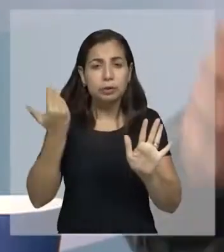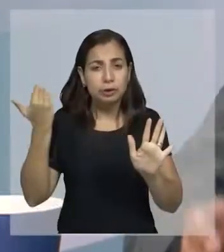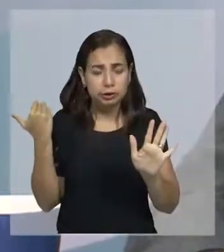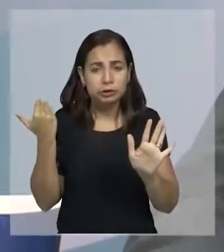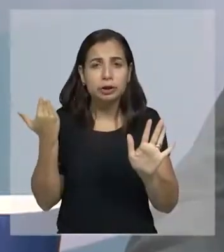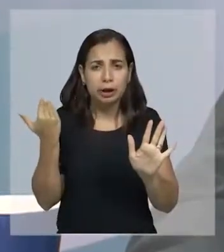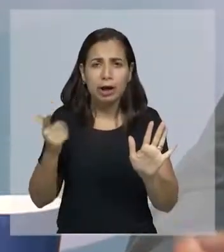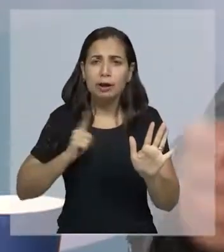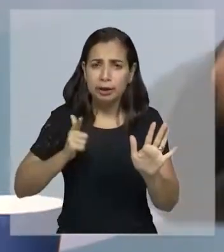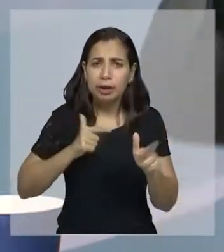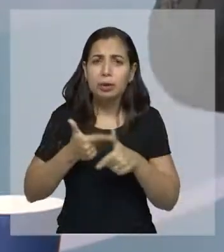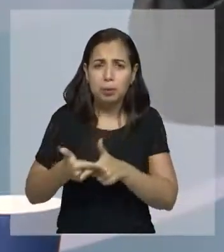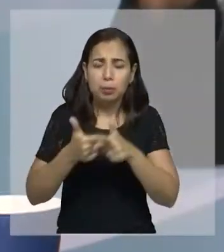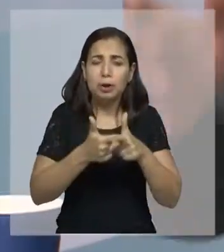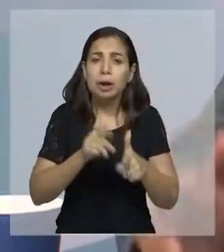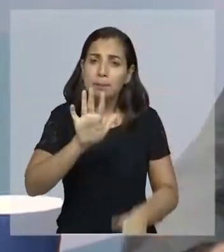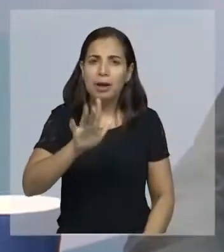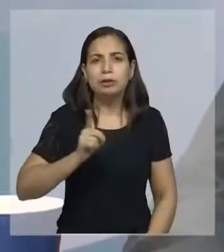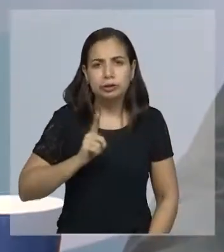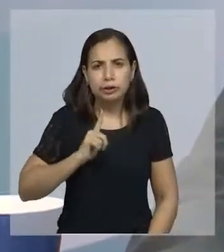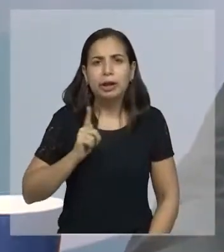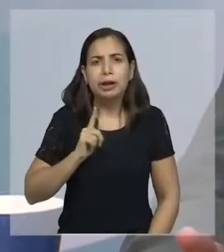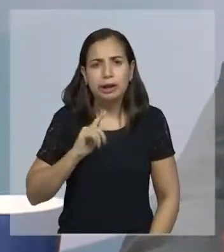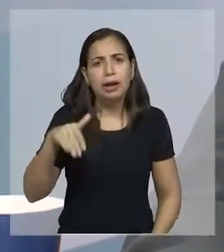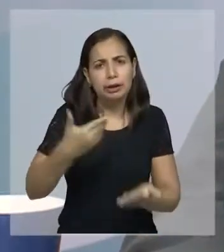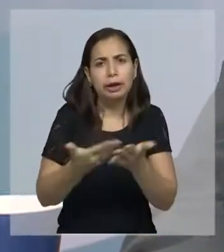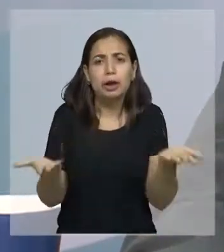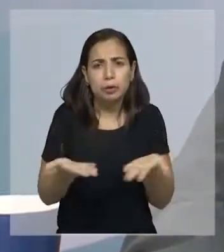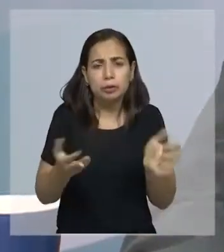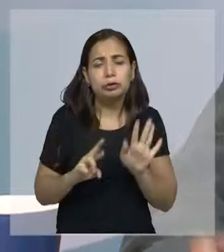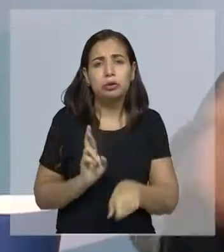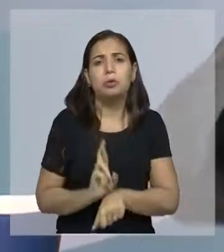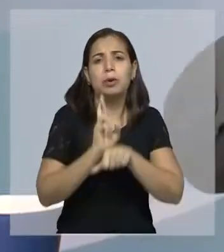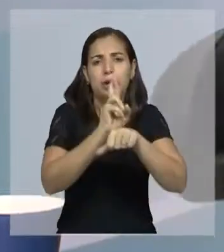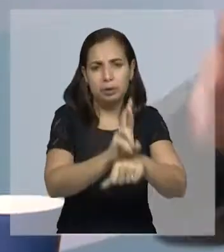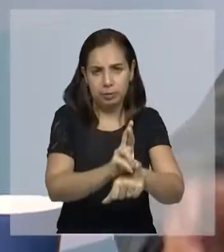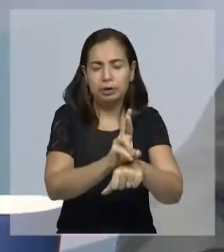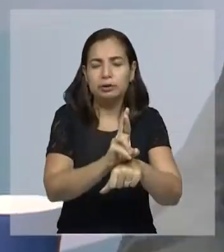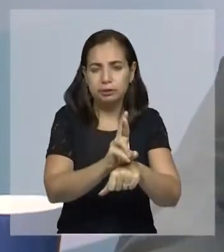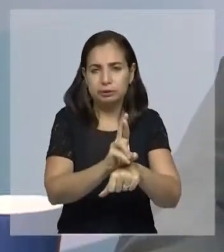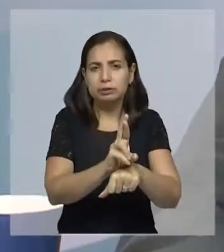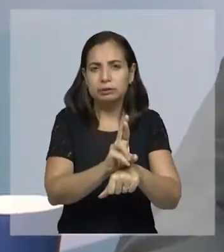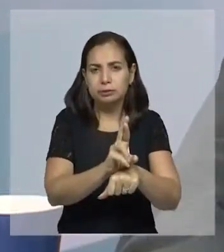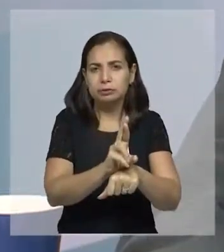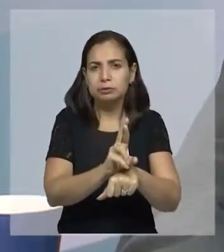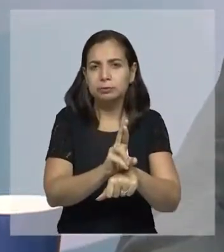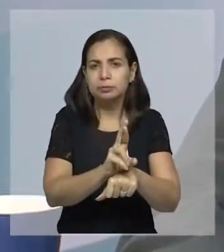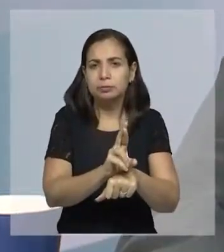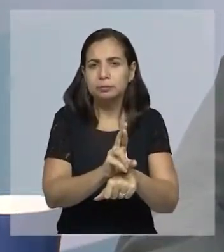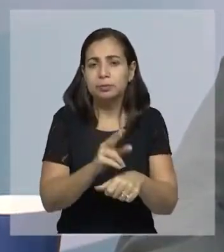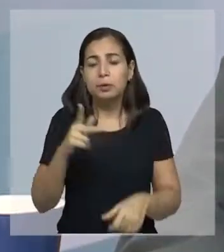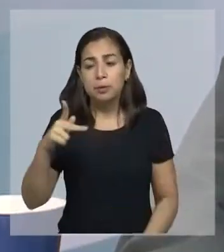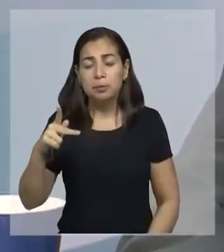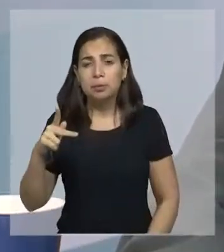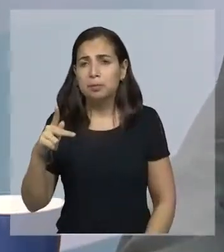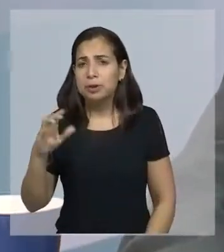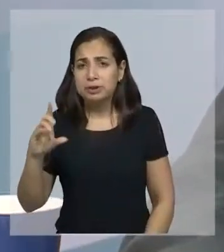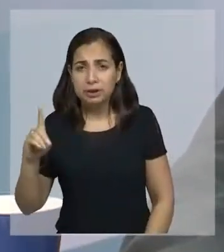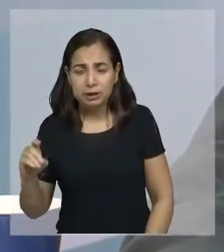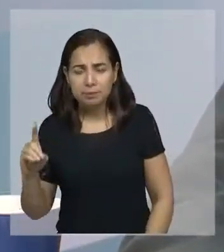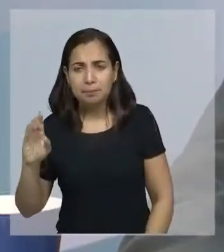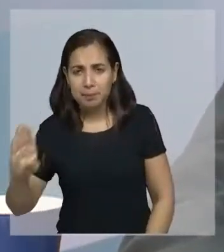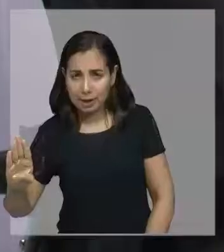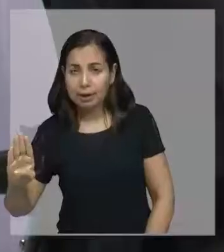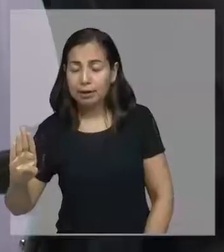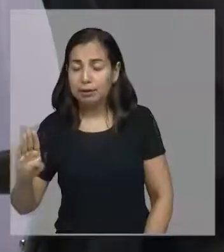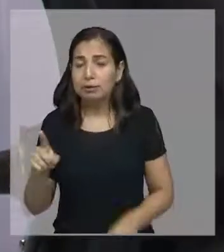essa representação política, que antes ficava lá com PCB, né, e uma ou outra legenda de menor expressão, mas não